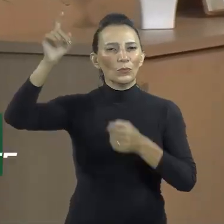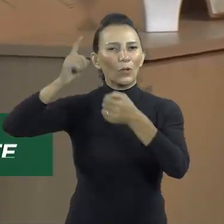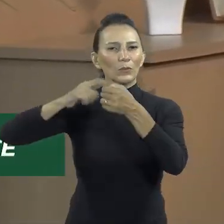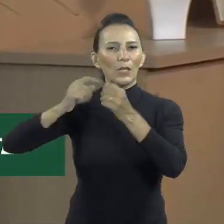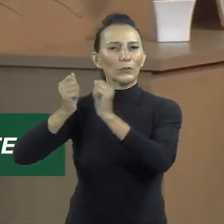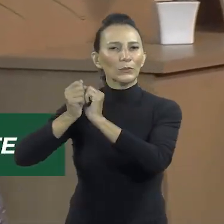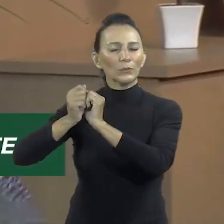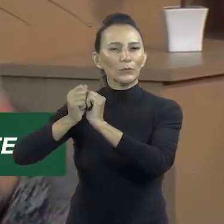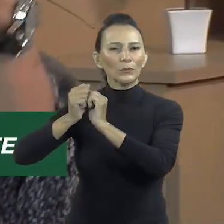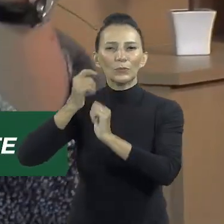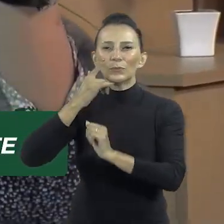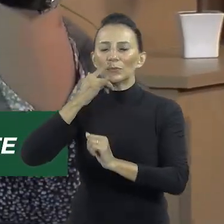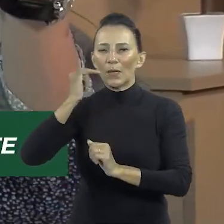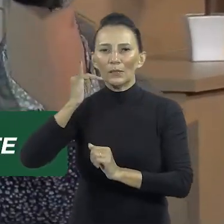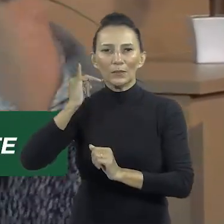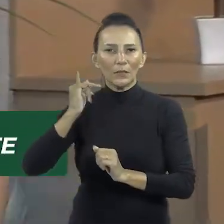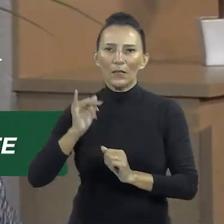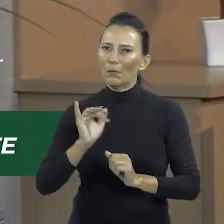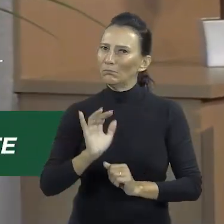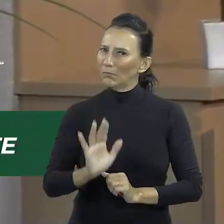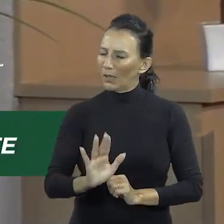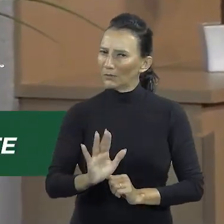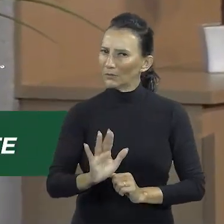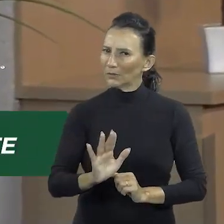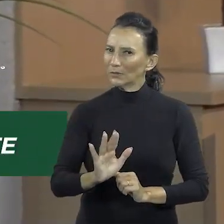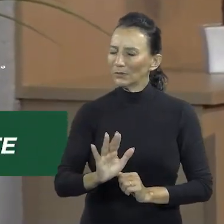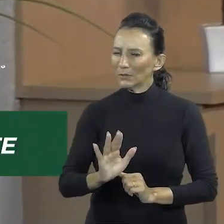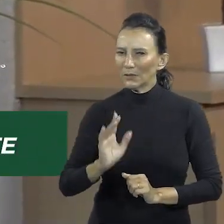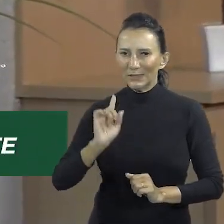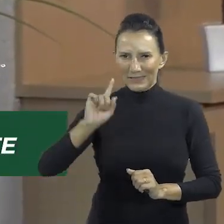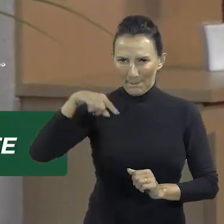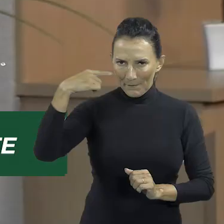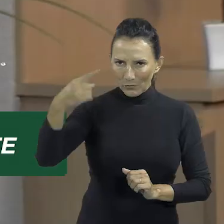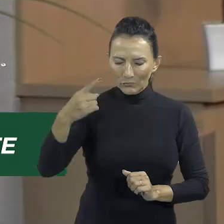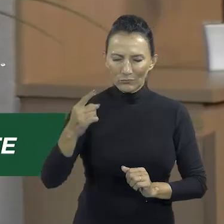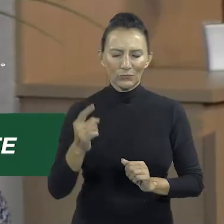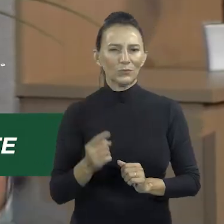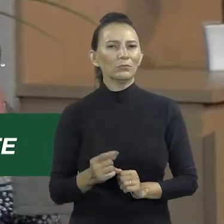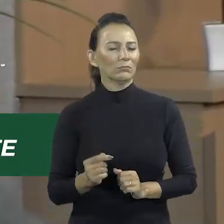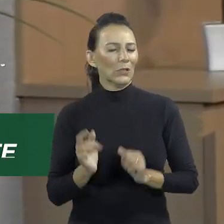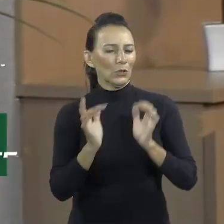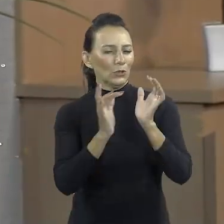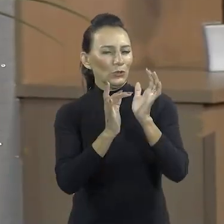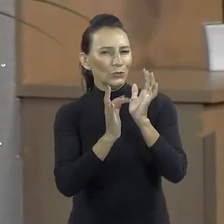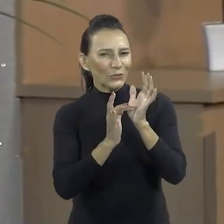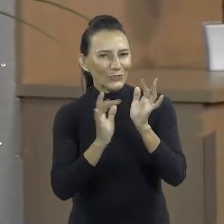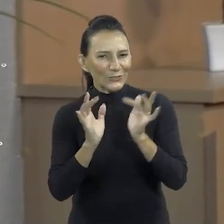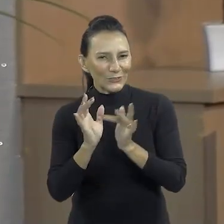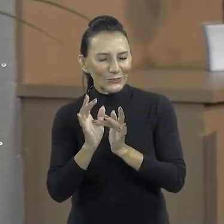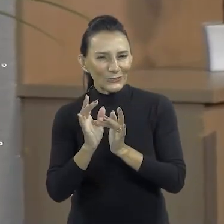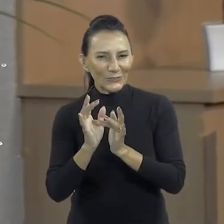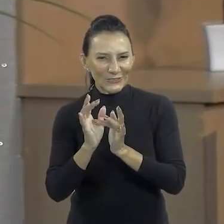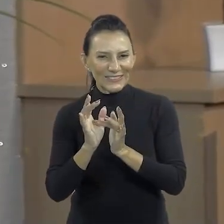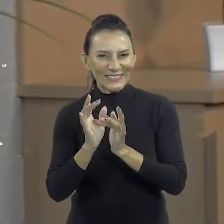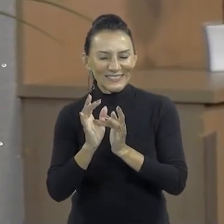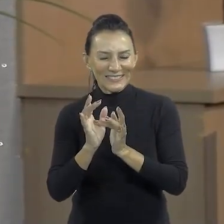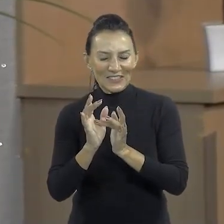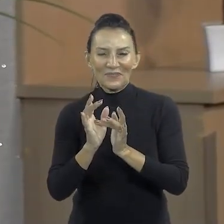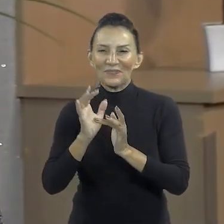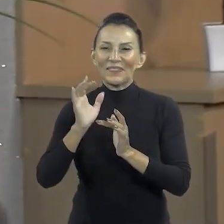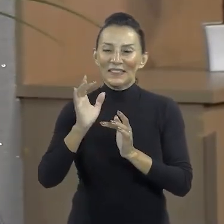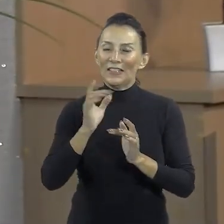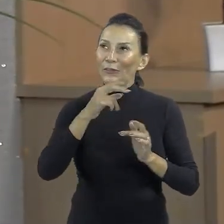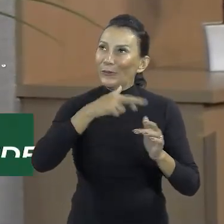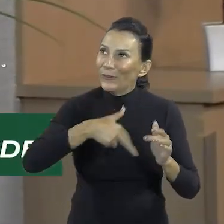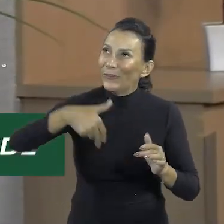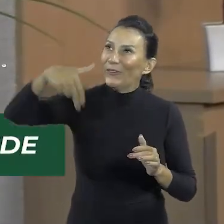depois de Jesus, o Espírito Santo veio e nos capacitou e nós passamos a ter o Espírito